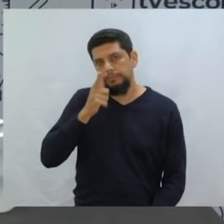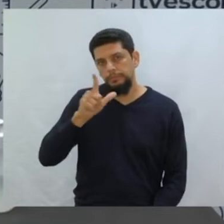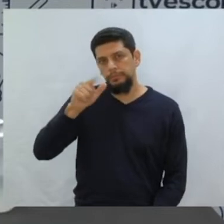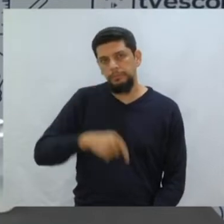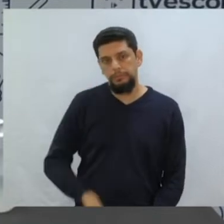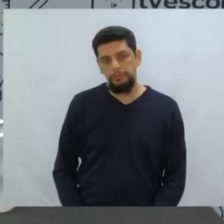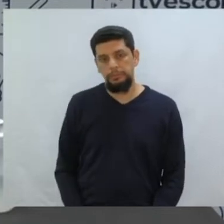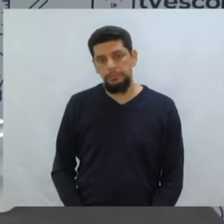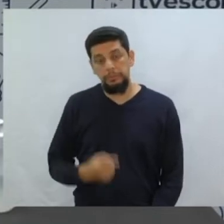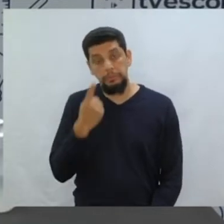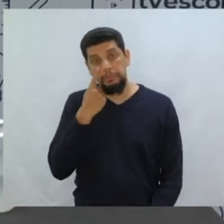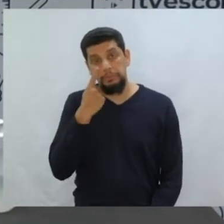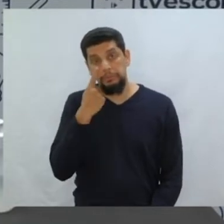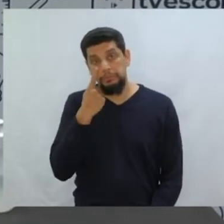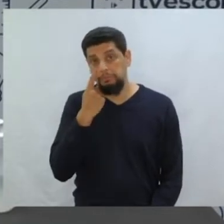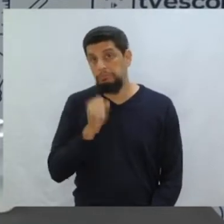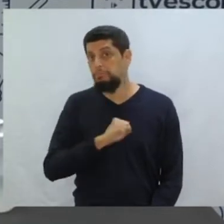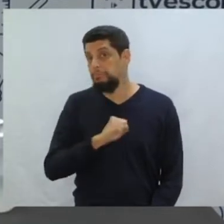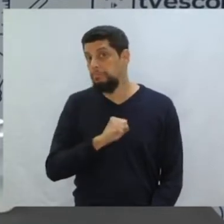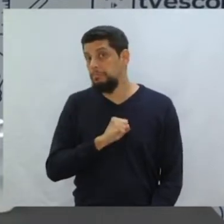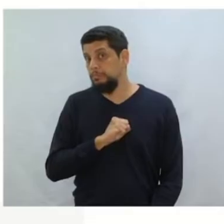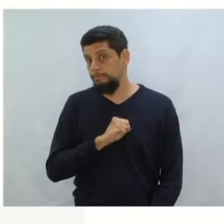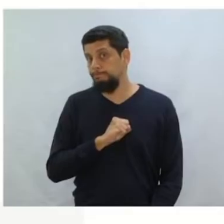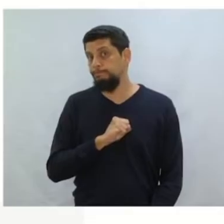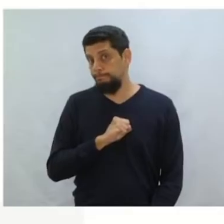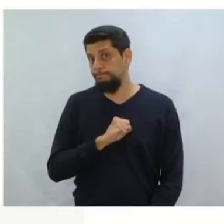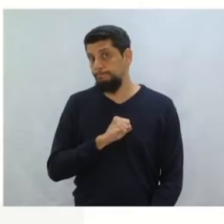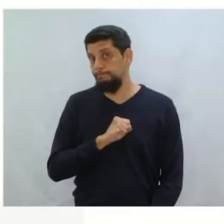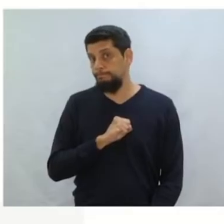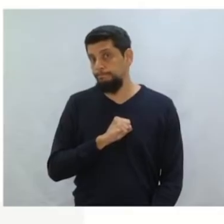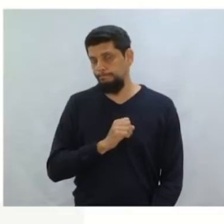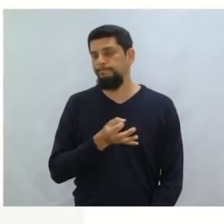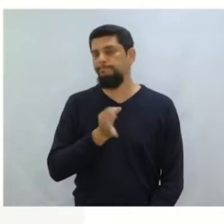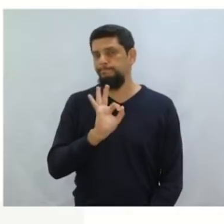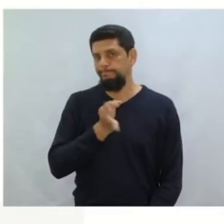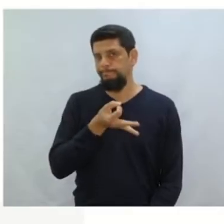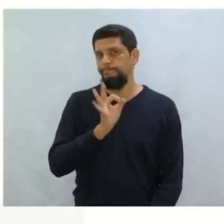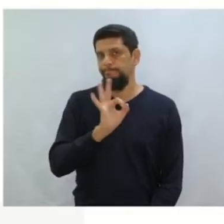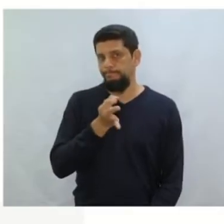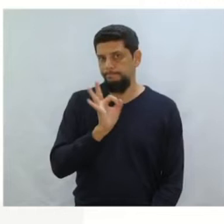dedinhos, ou acompanhar com os olhos, ou ver o número ali, ó.